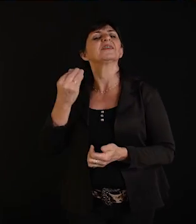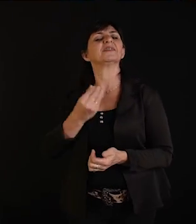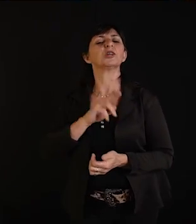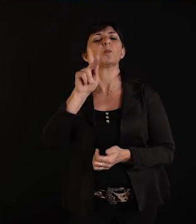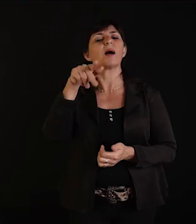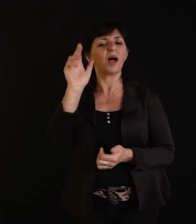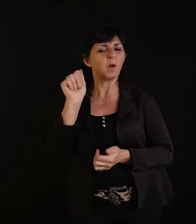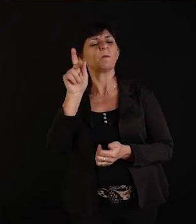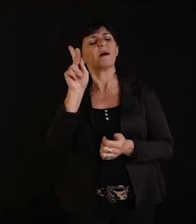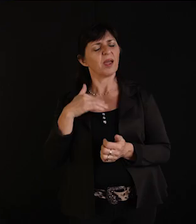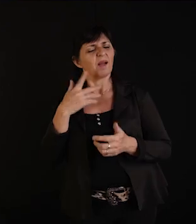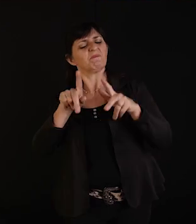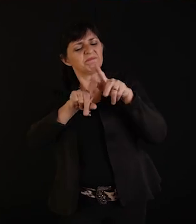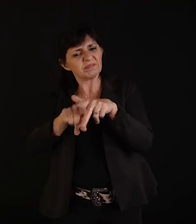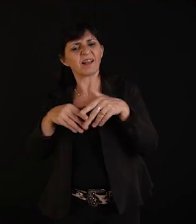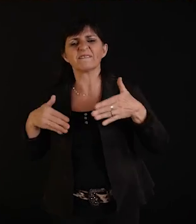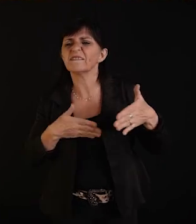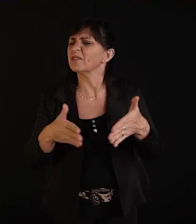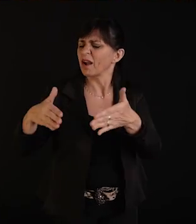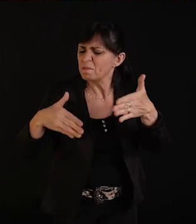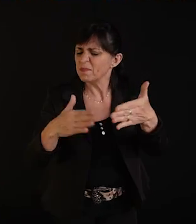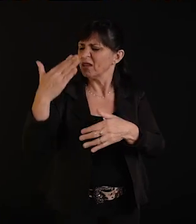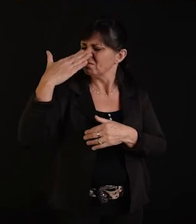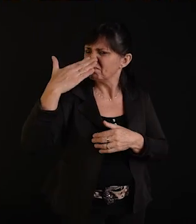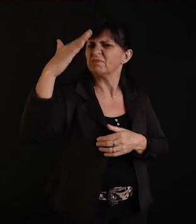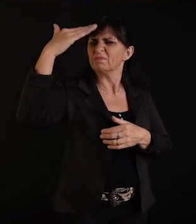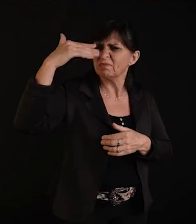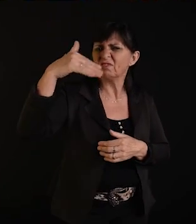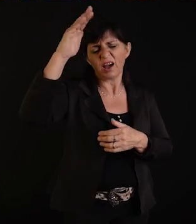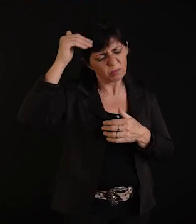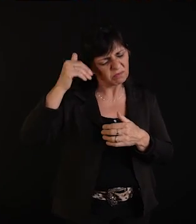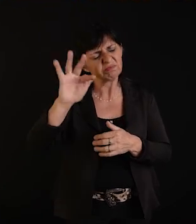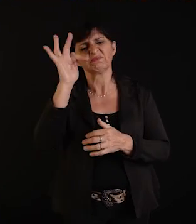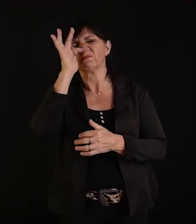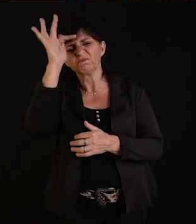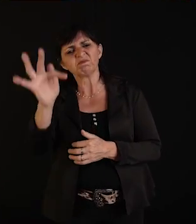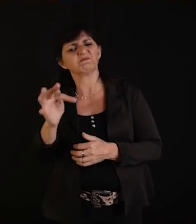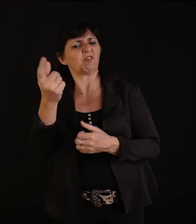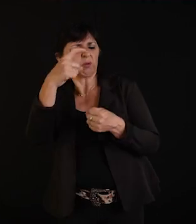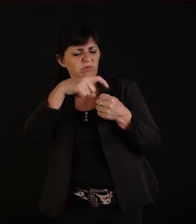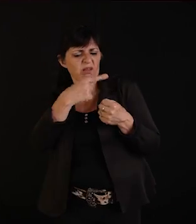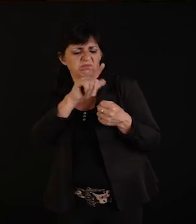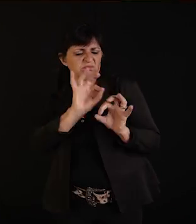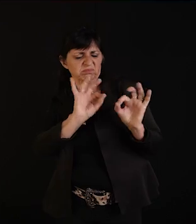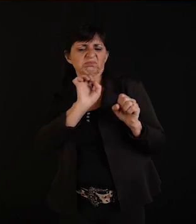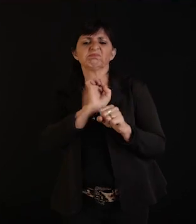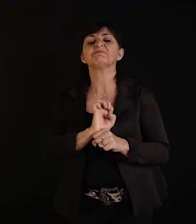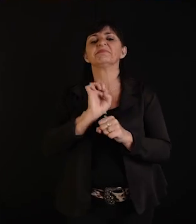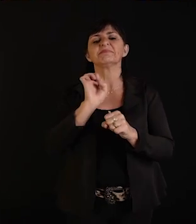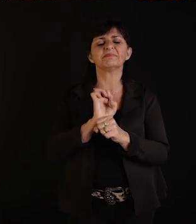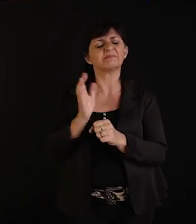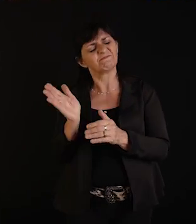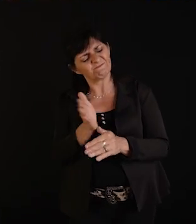o caminho a gente faz. Quem não tem pra quem voltar, só deixa a poeira pra